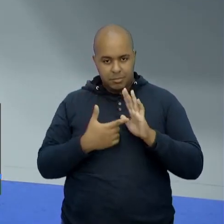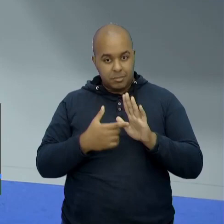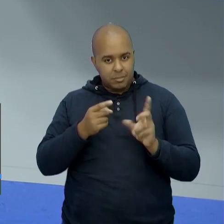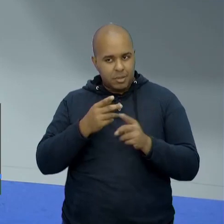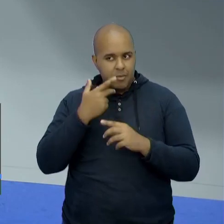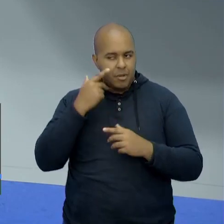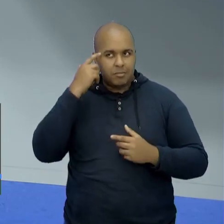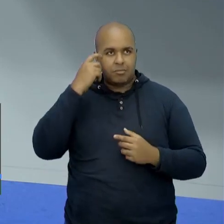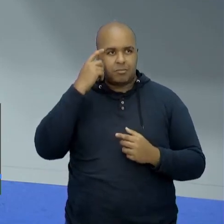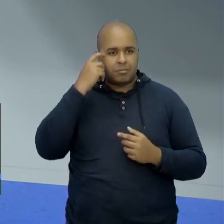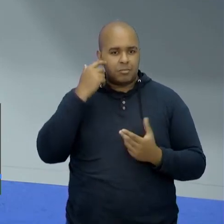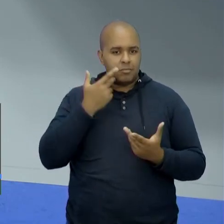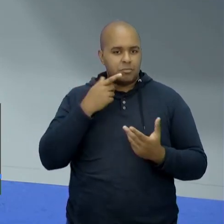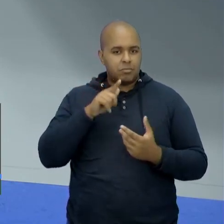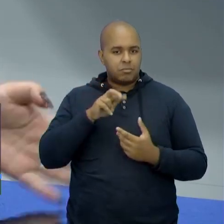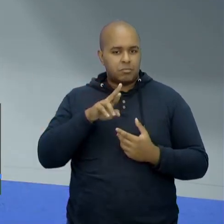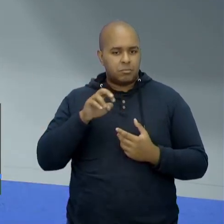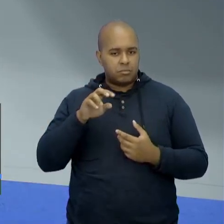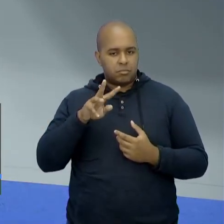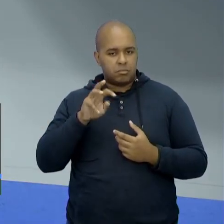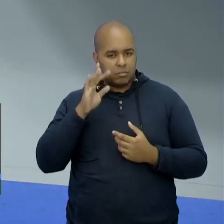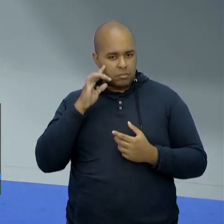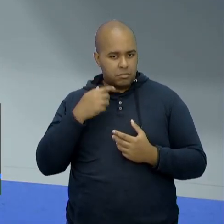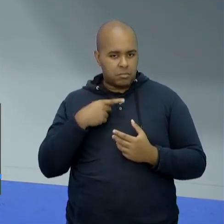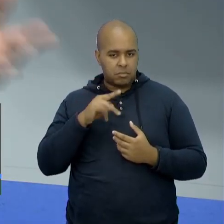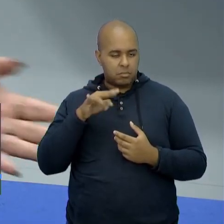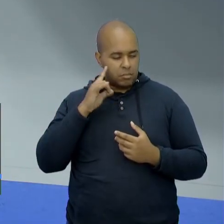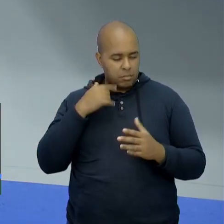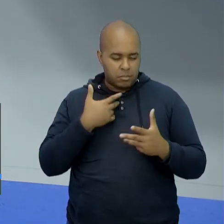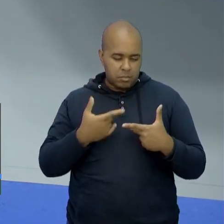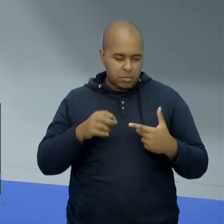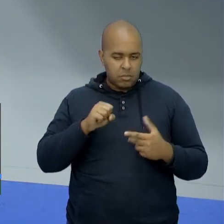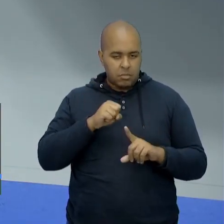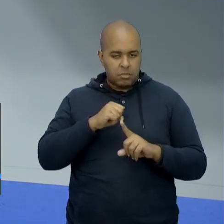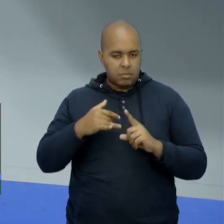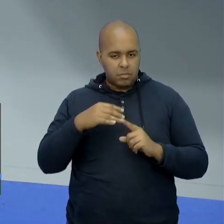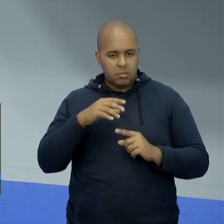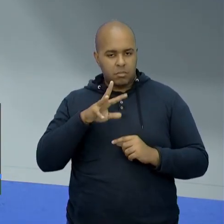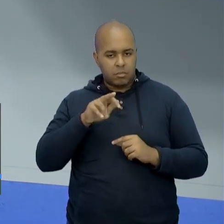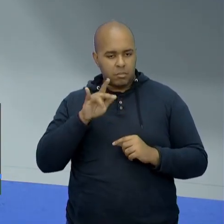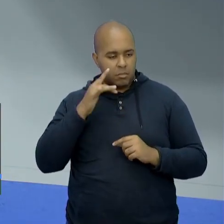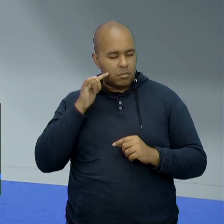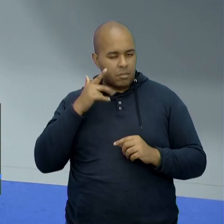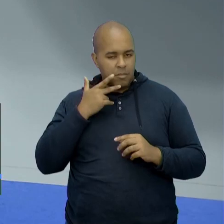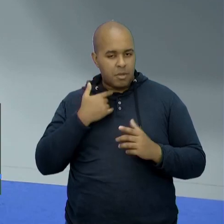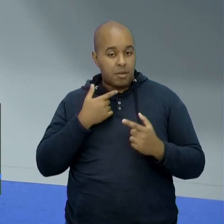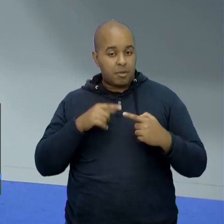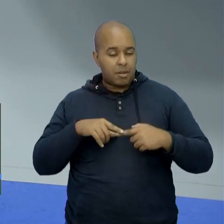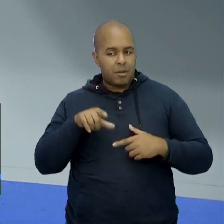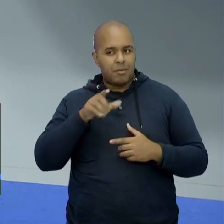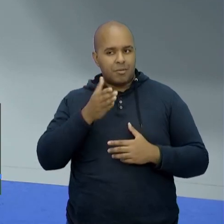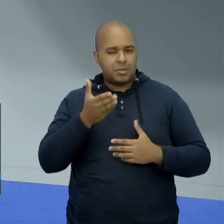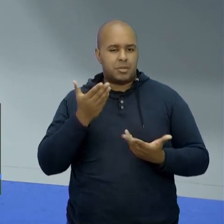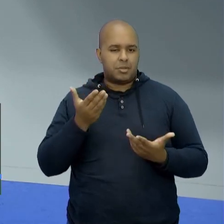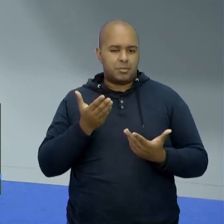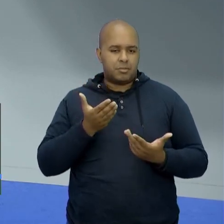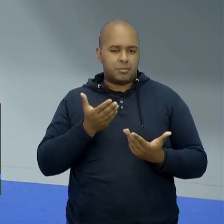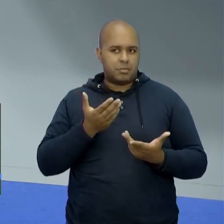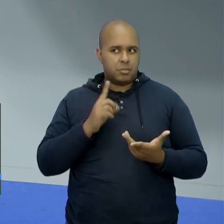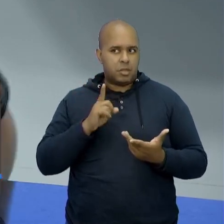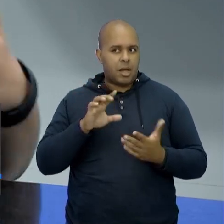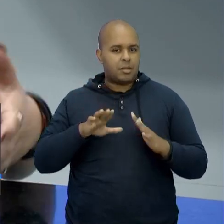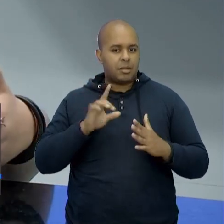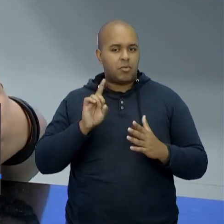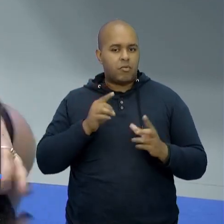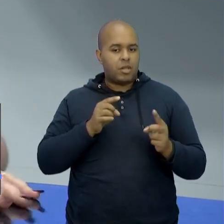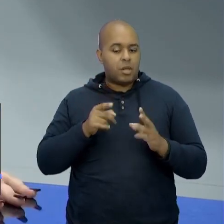fala de greenwashing, pode ser pinkwashing, enfim, ou social washing, a gente está falando sobre você não